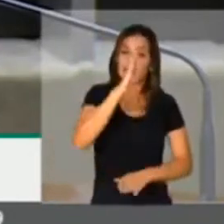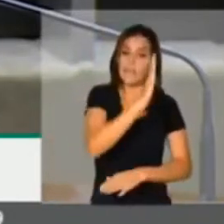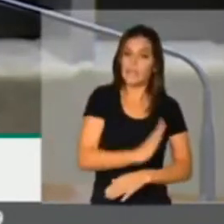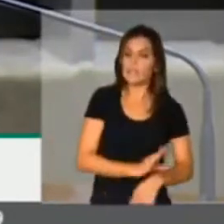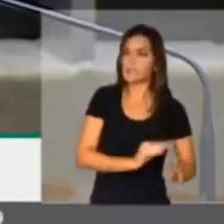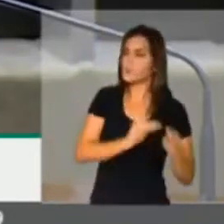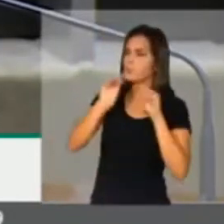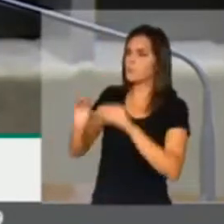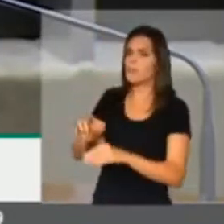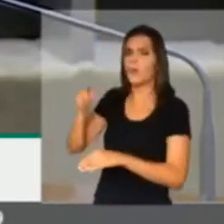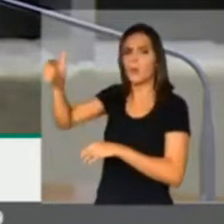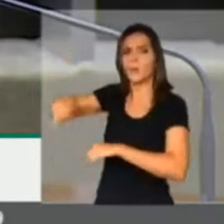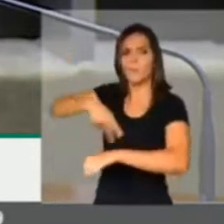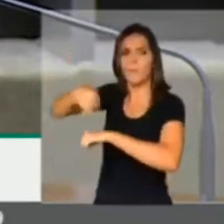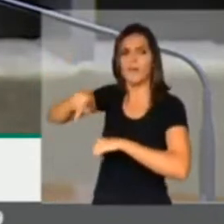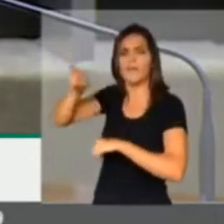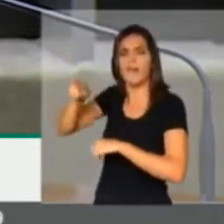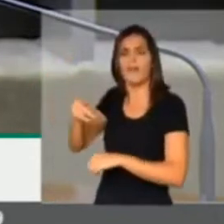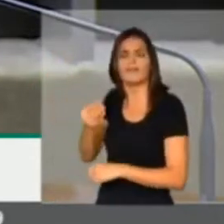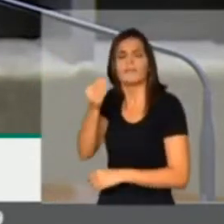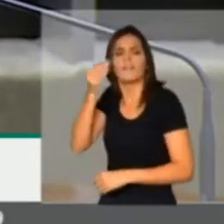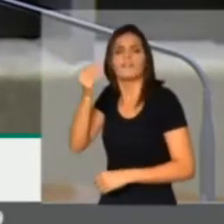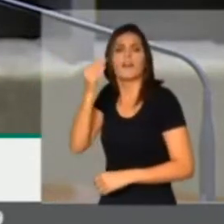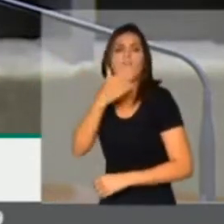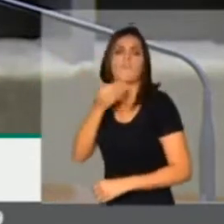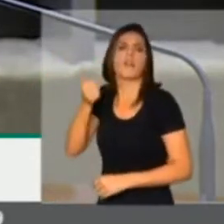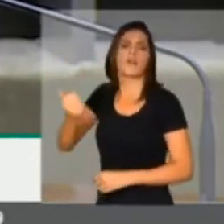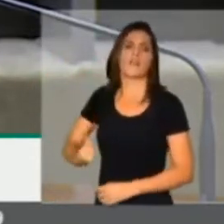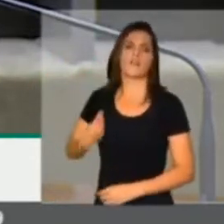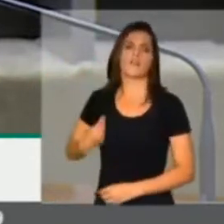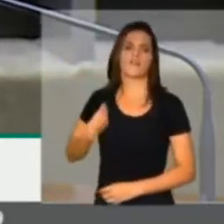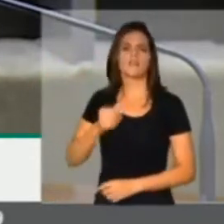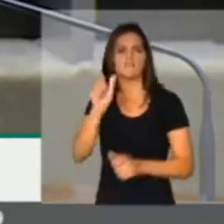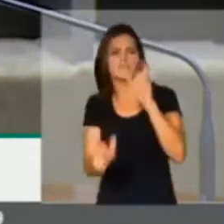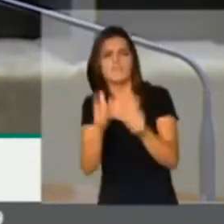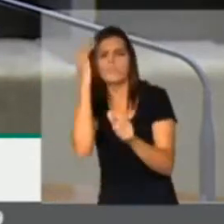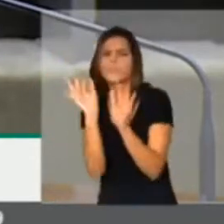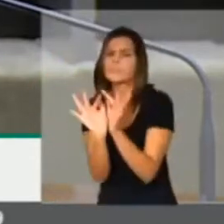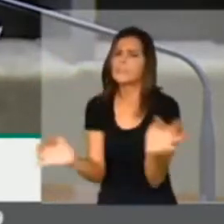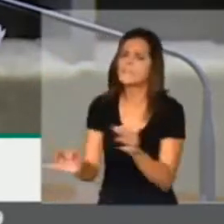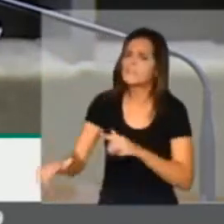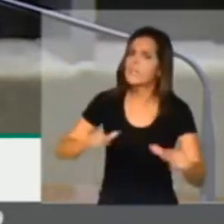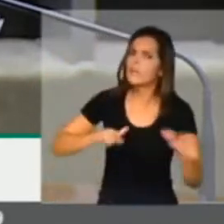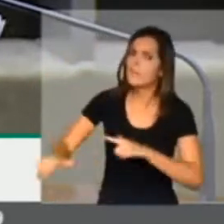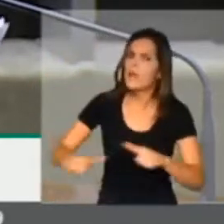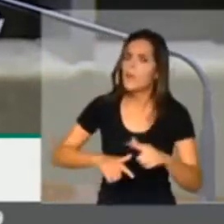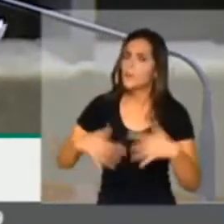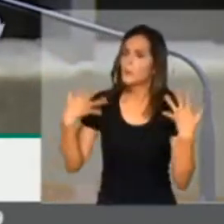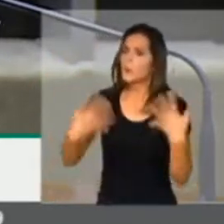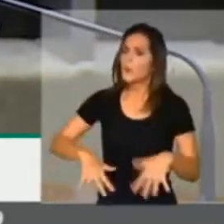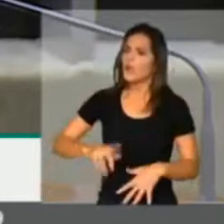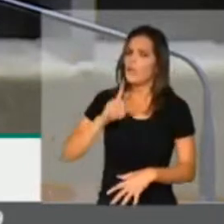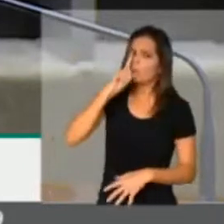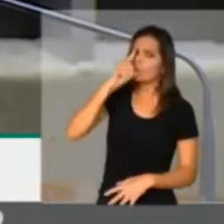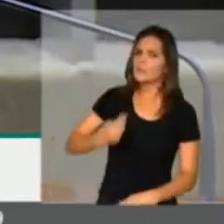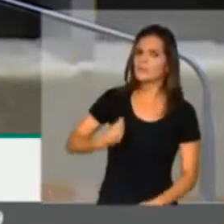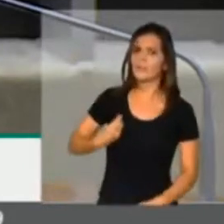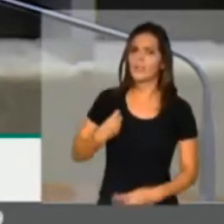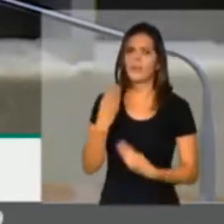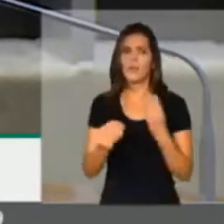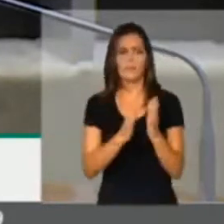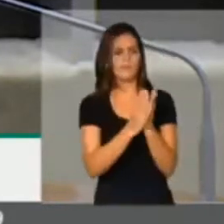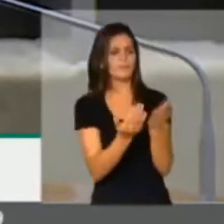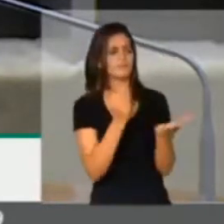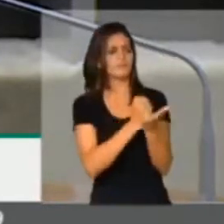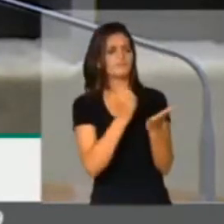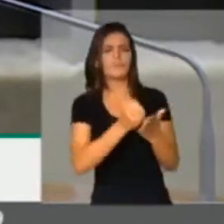ter oportunidade para melhorar de vida. Gente simples, trabalhadora, que se coloca no risco. Como pode conceder visto livre